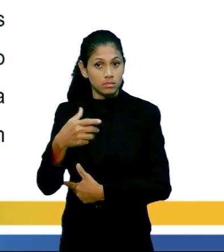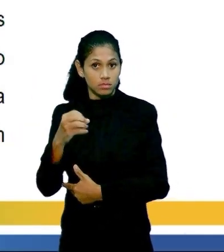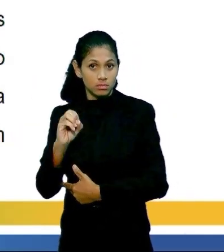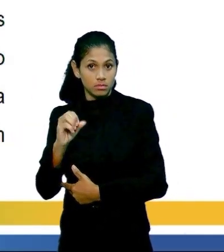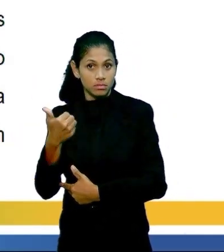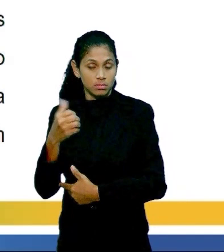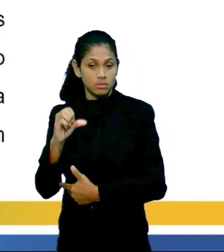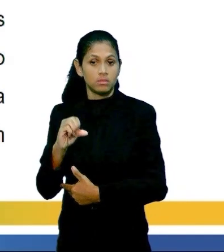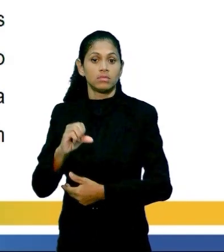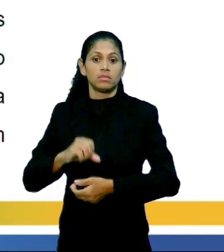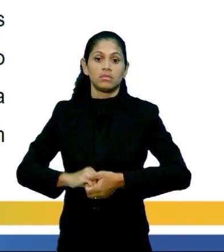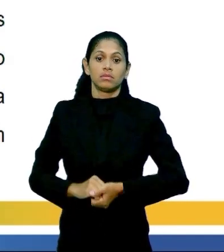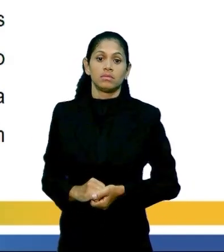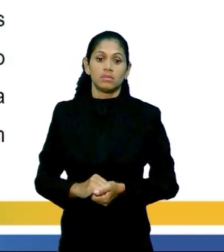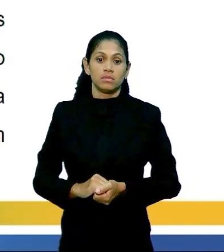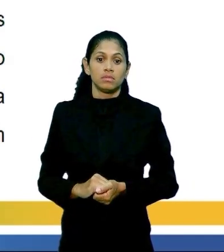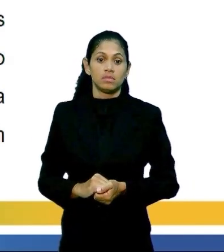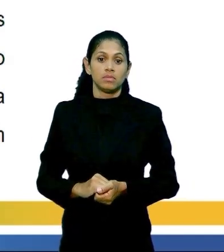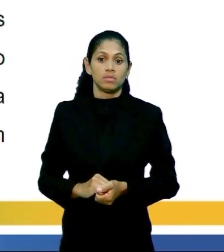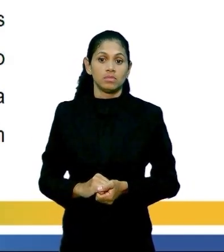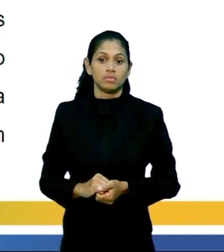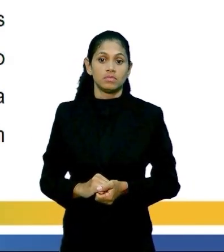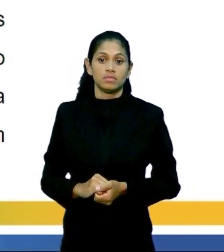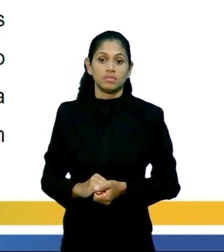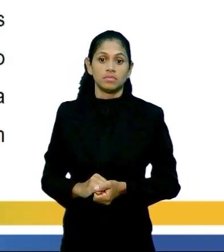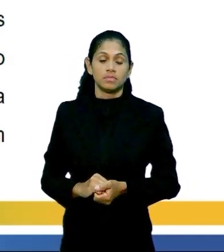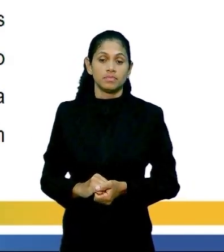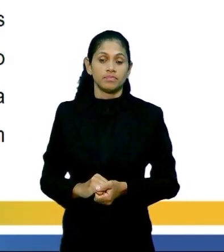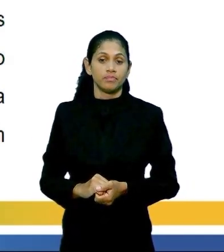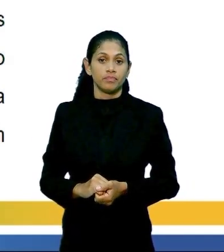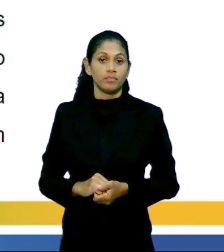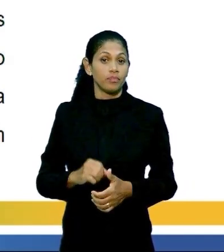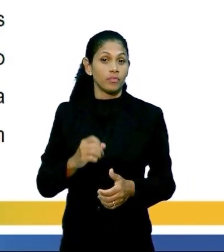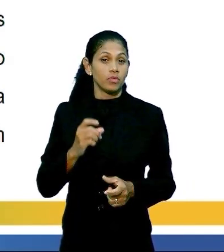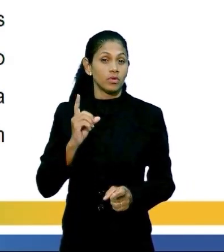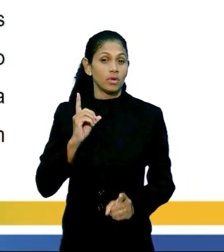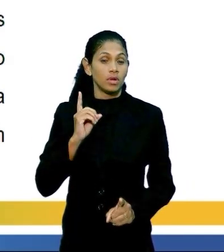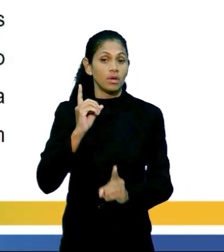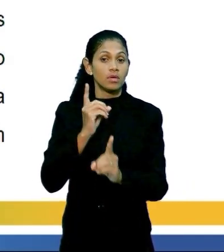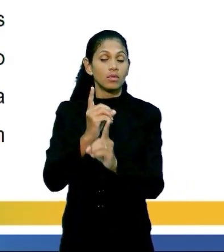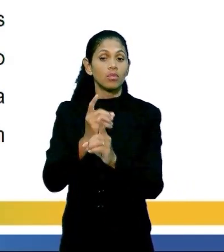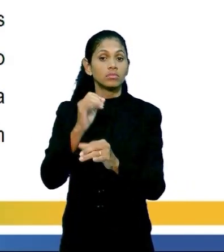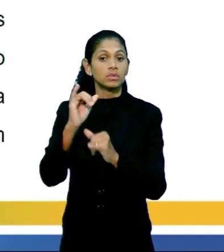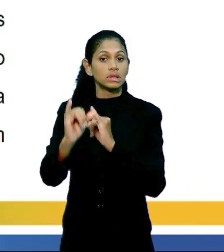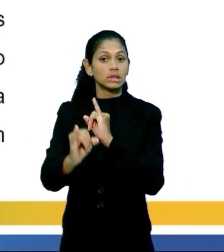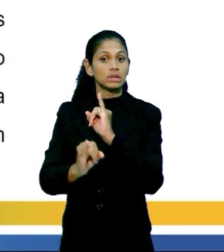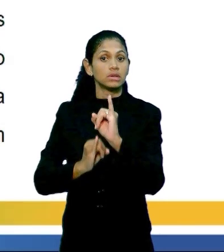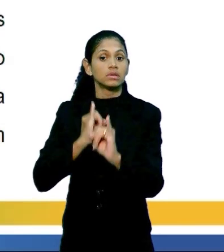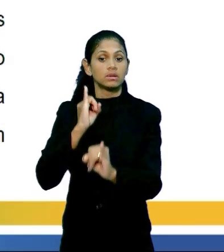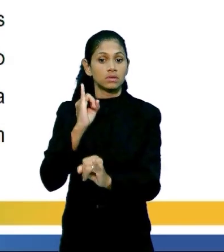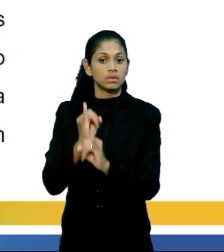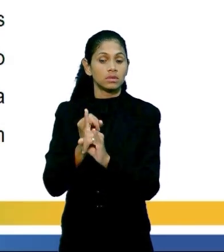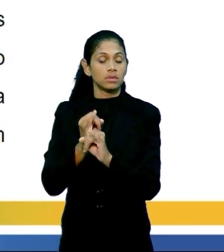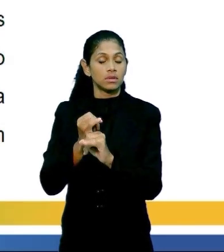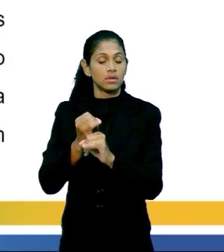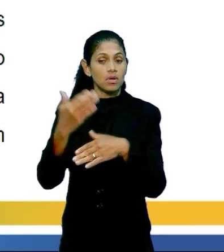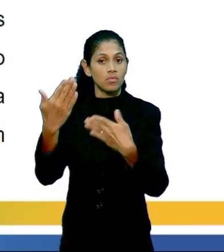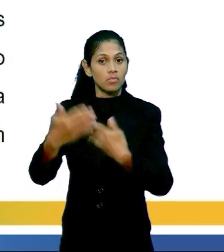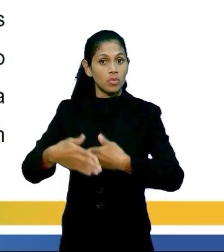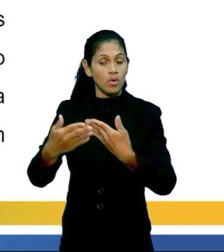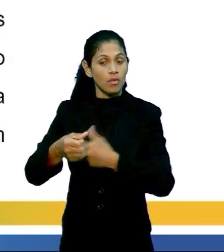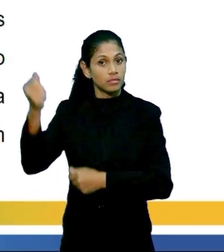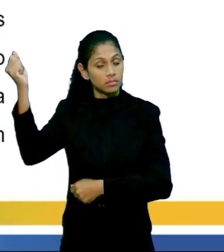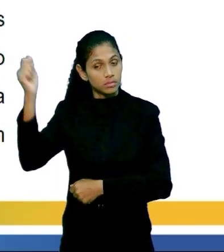na íntegra que você vai encontrar essa questãozinha depois. Questão 108, prova azul, segundo dia